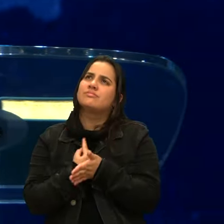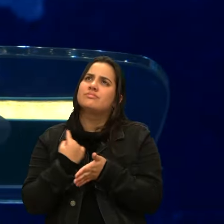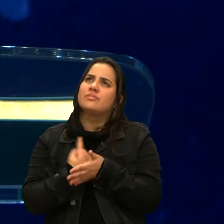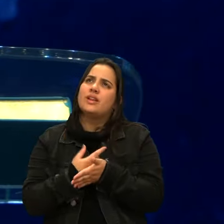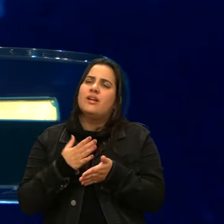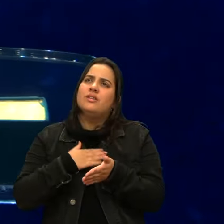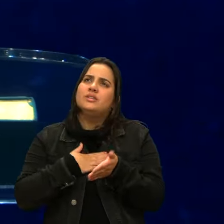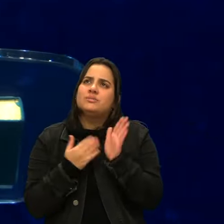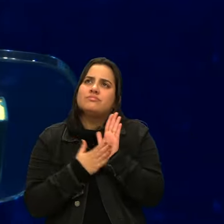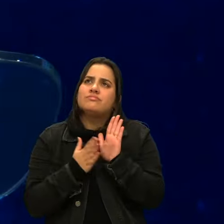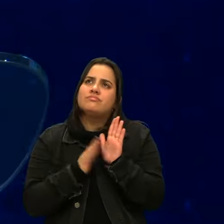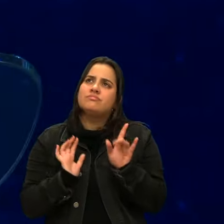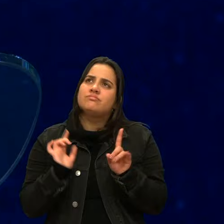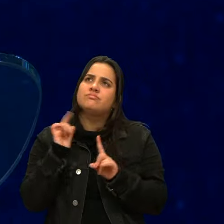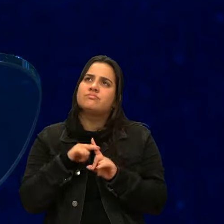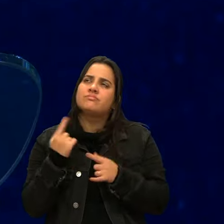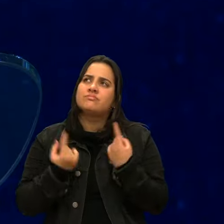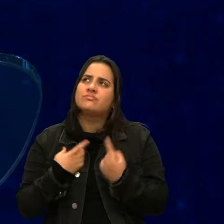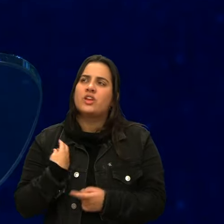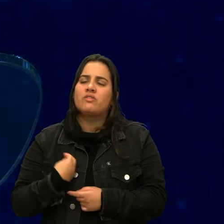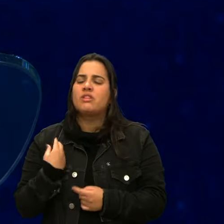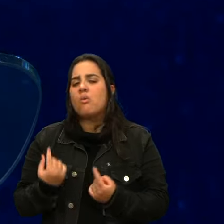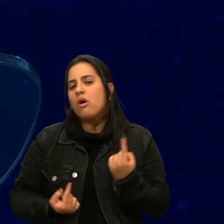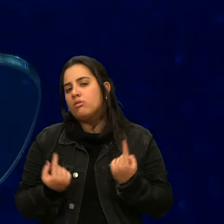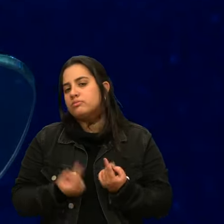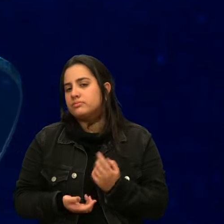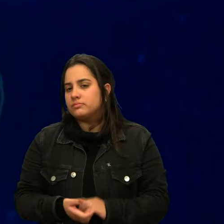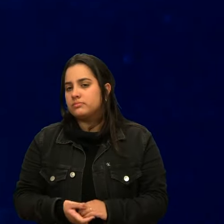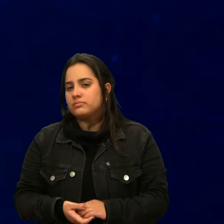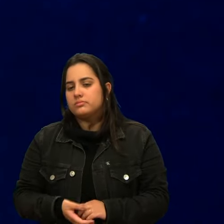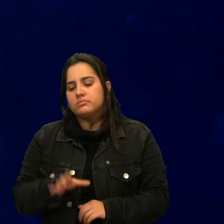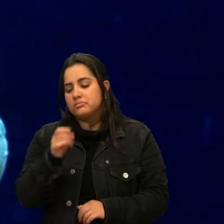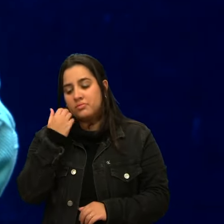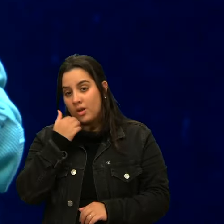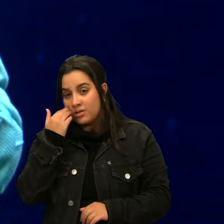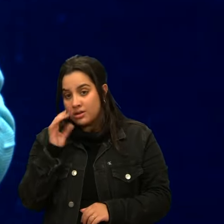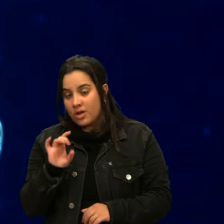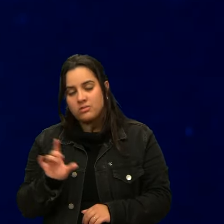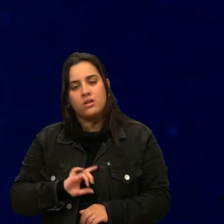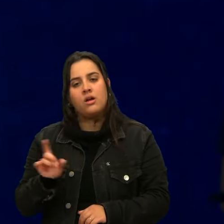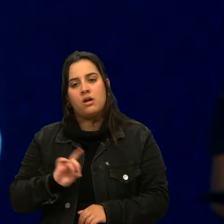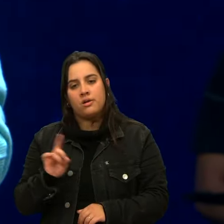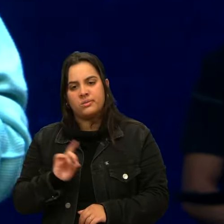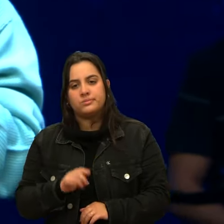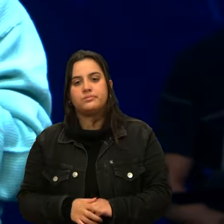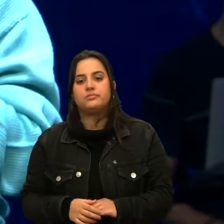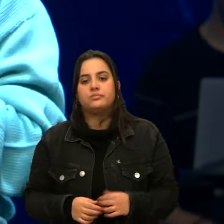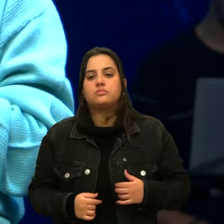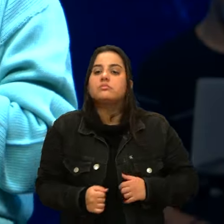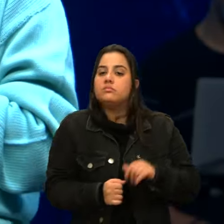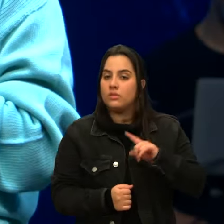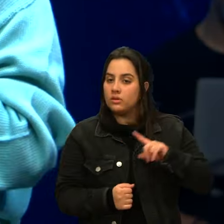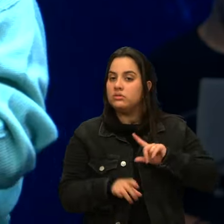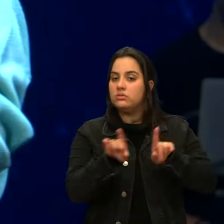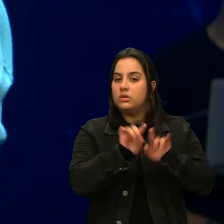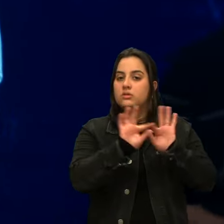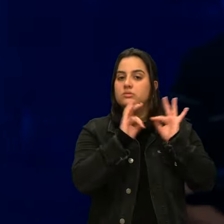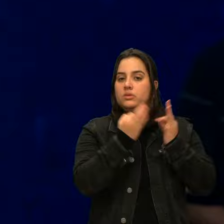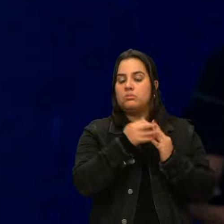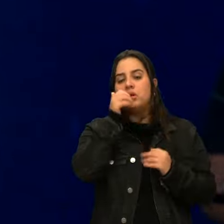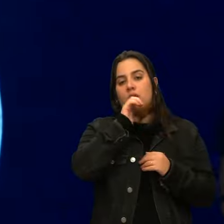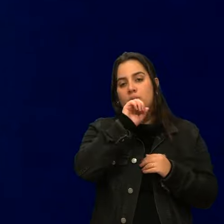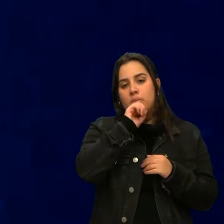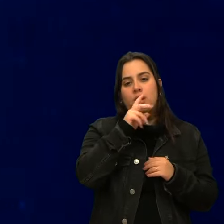da minha vida? E não é só adolescente que se pergunta isso. tem muito pai, muita mãe,